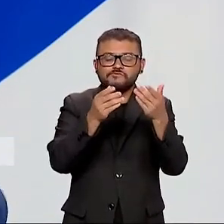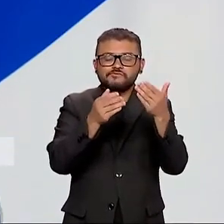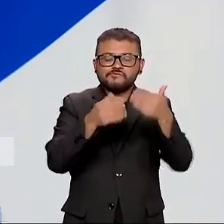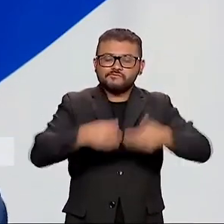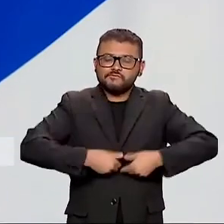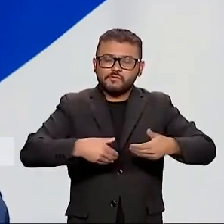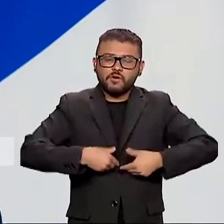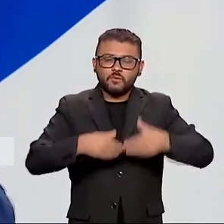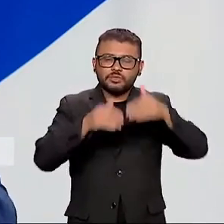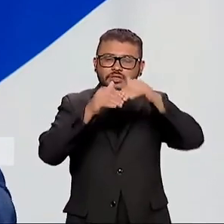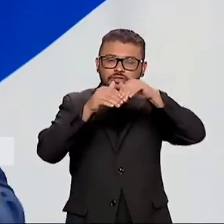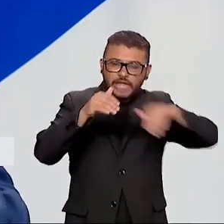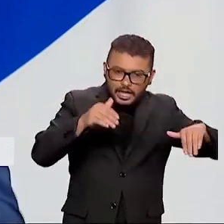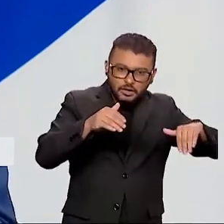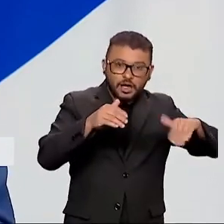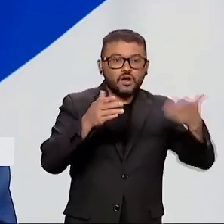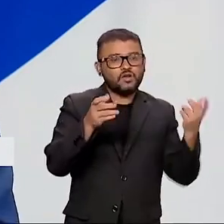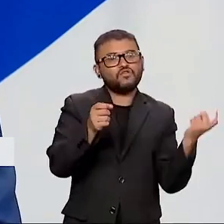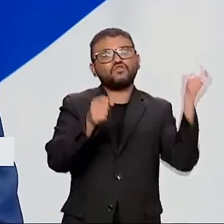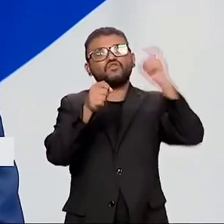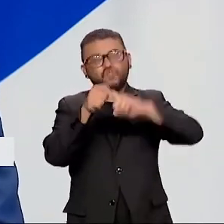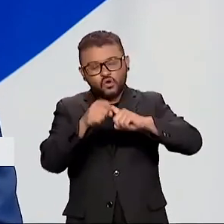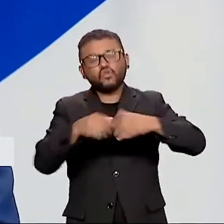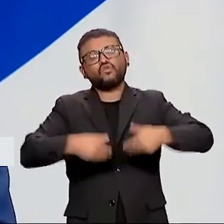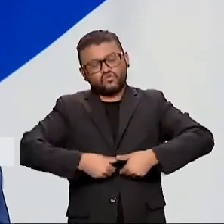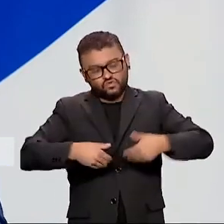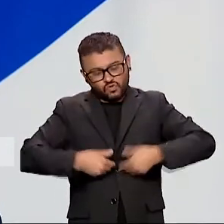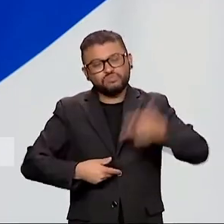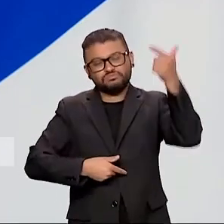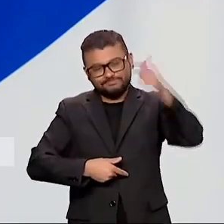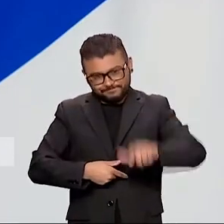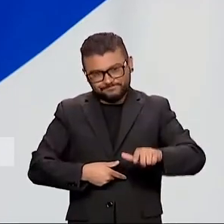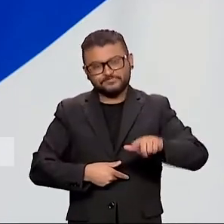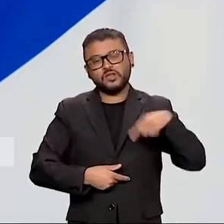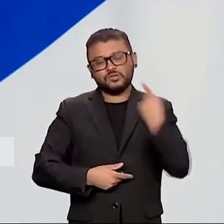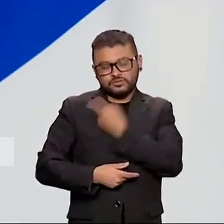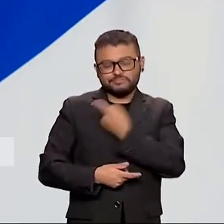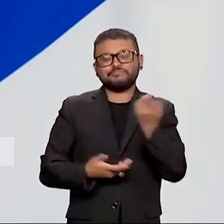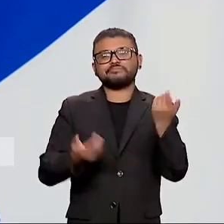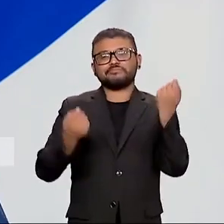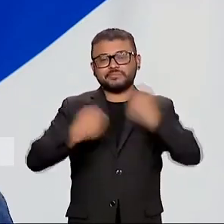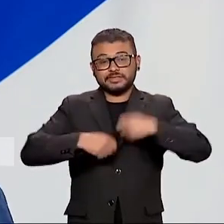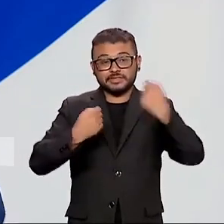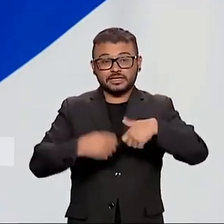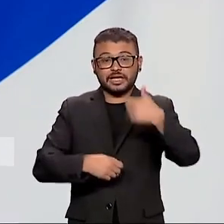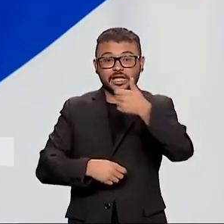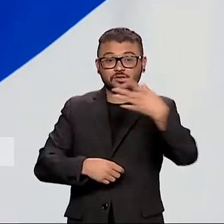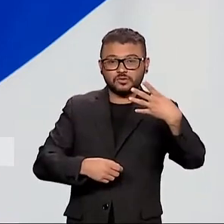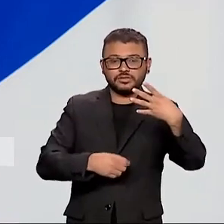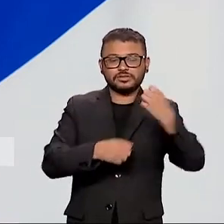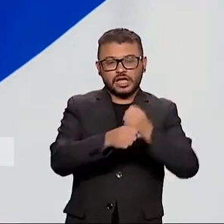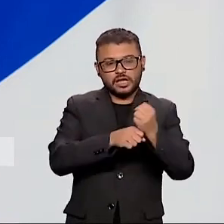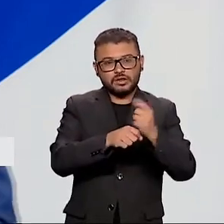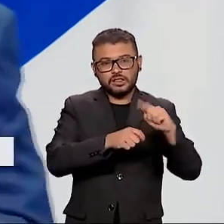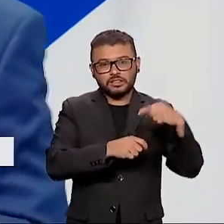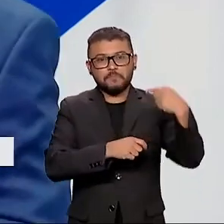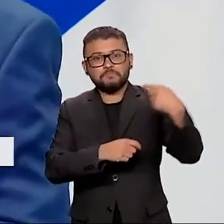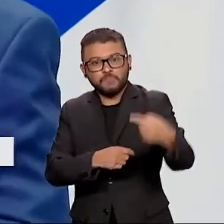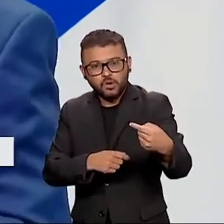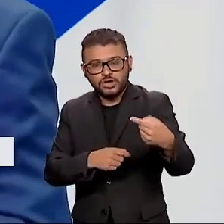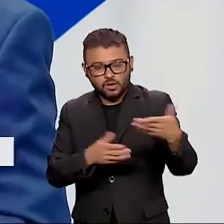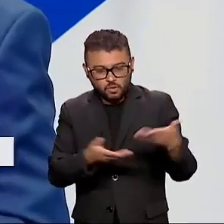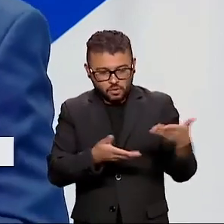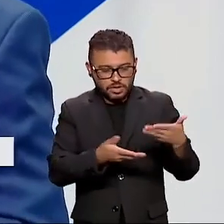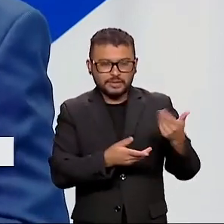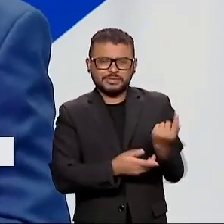33 milhões de brasileiros no mapa da fome outra vez. Nós vamos ter que fazer, 14 anos depois, aquilo que